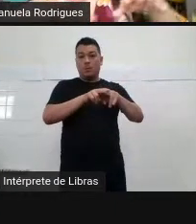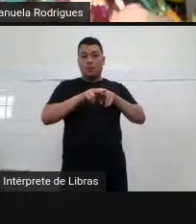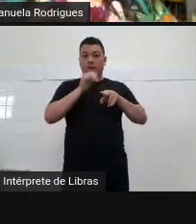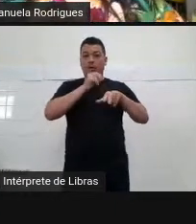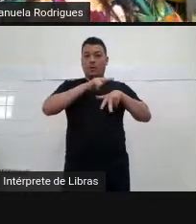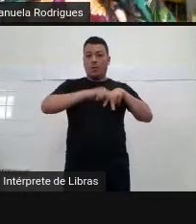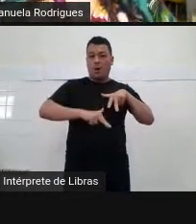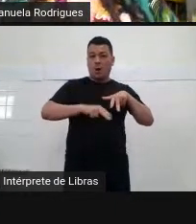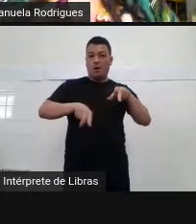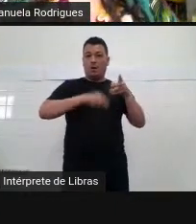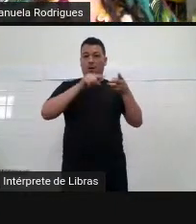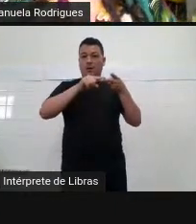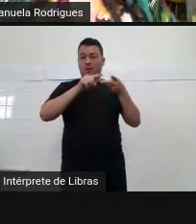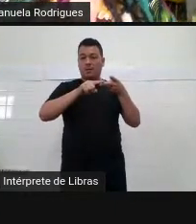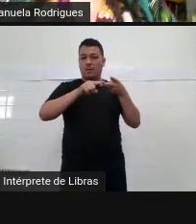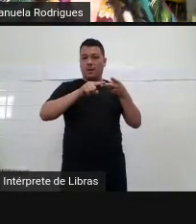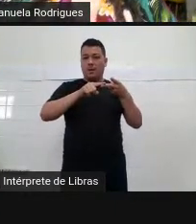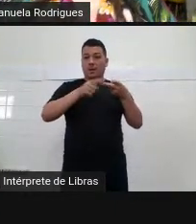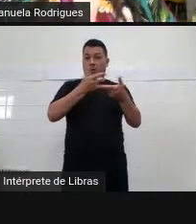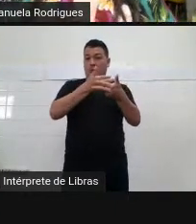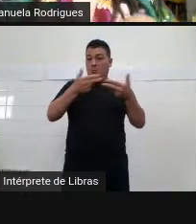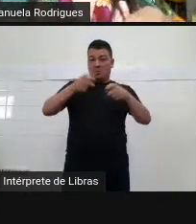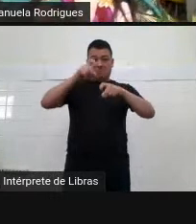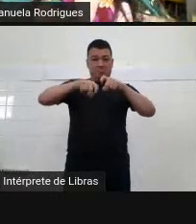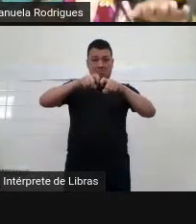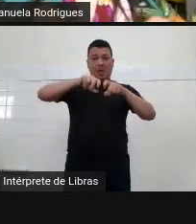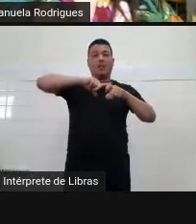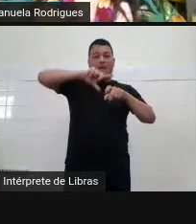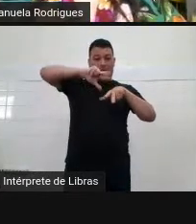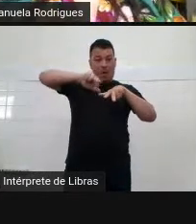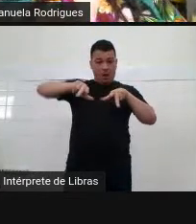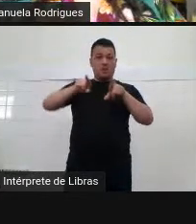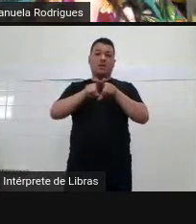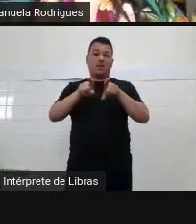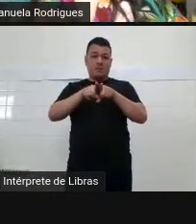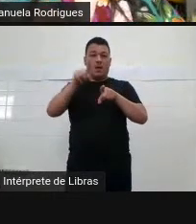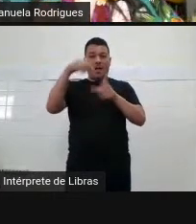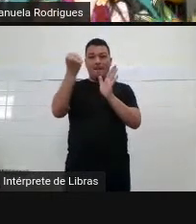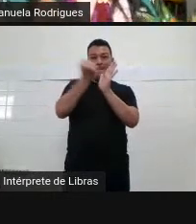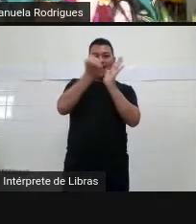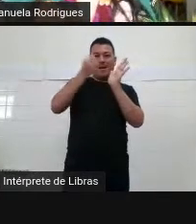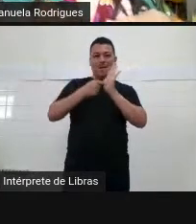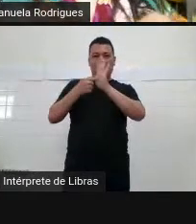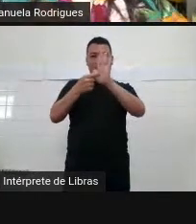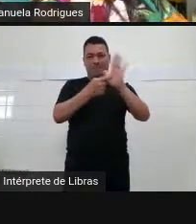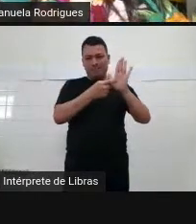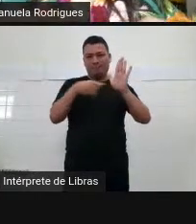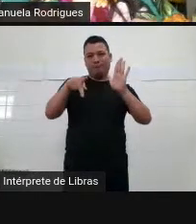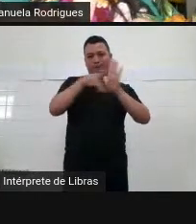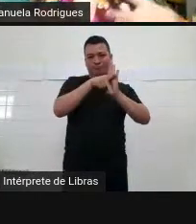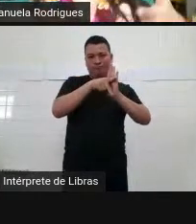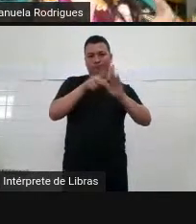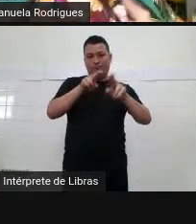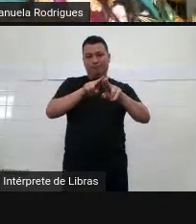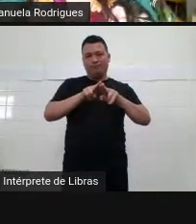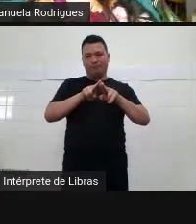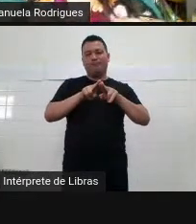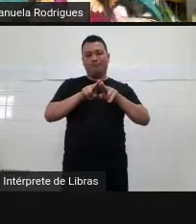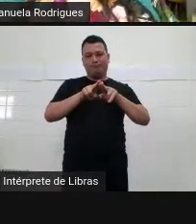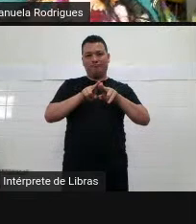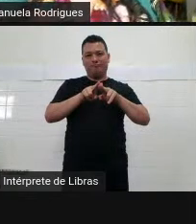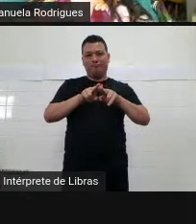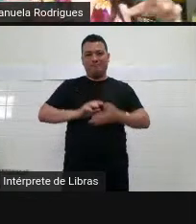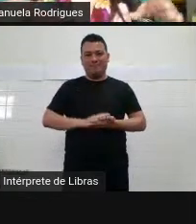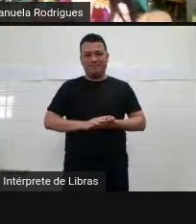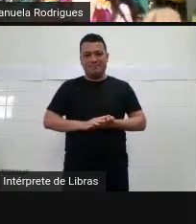gênero quanto as possibilidades de sexualidade são marcas, né, que vão dar